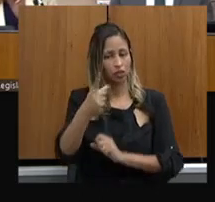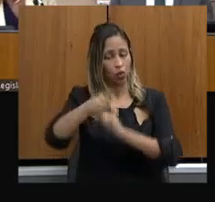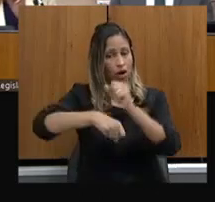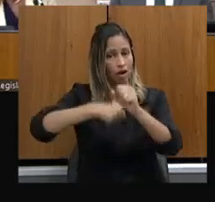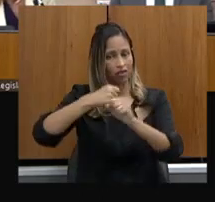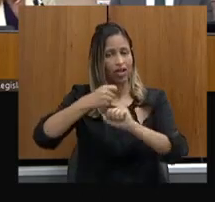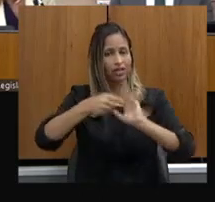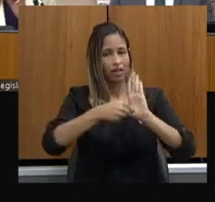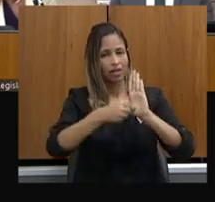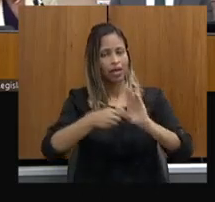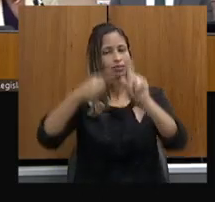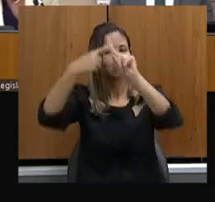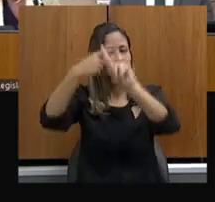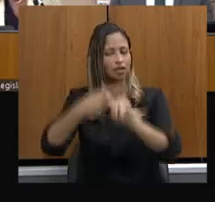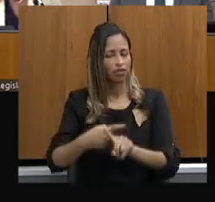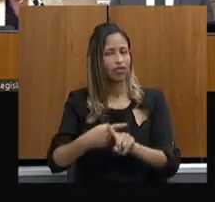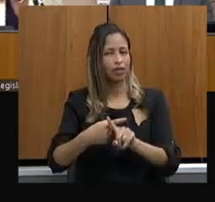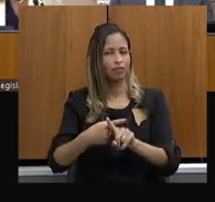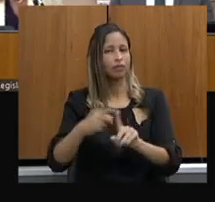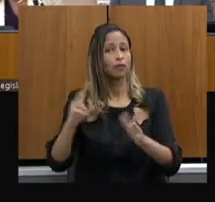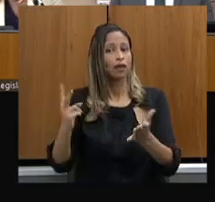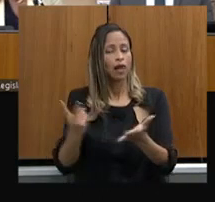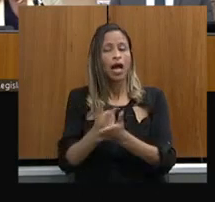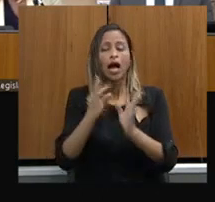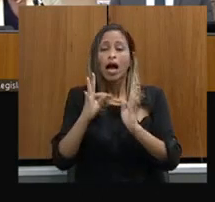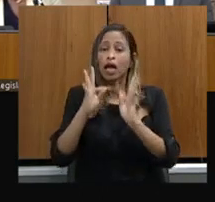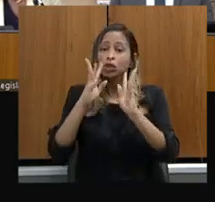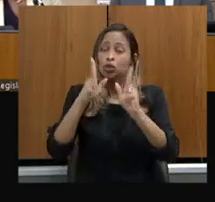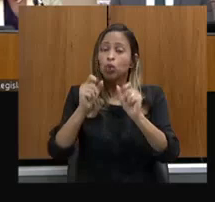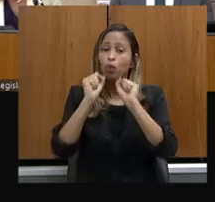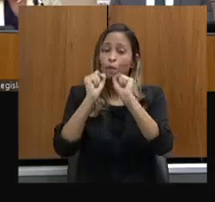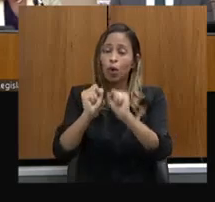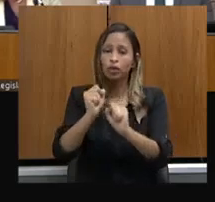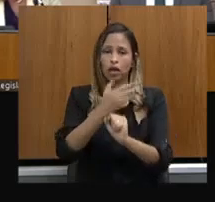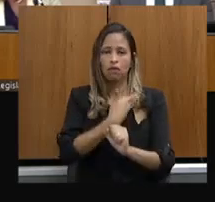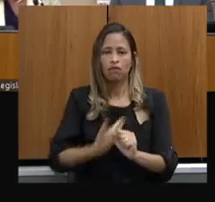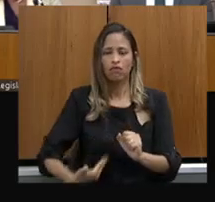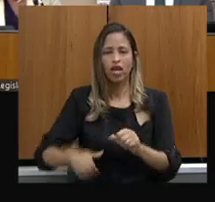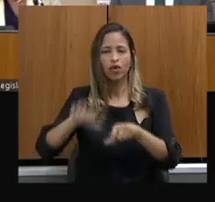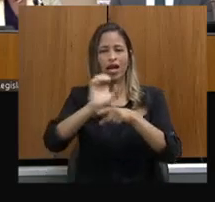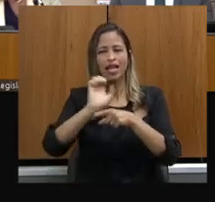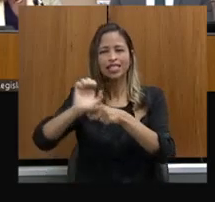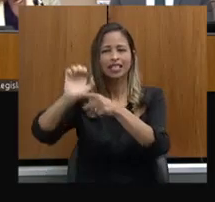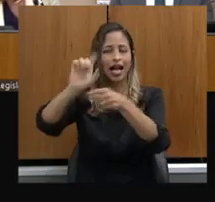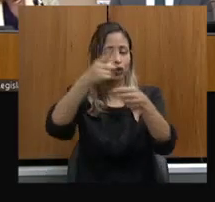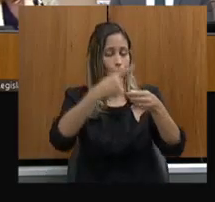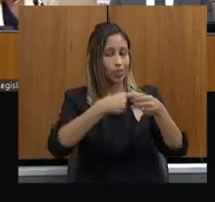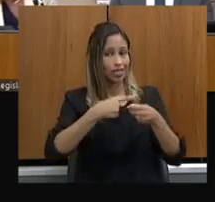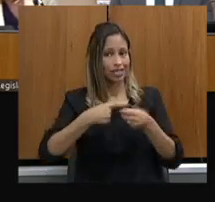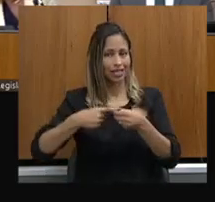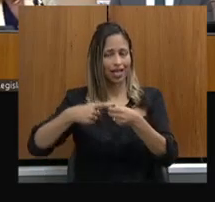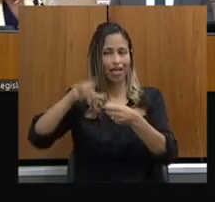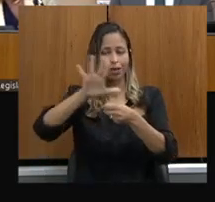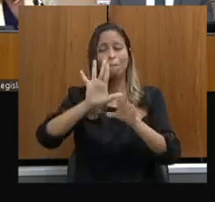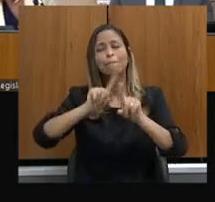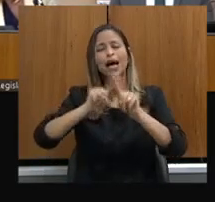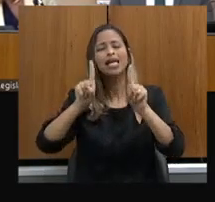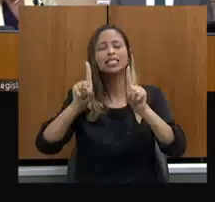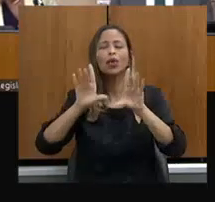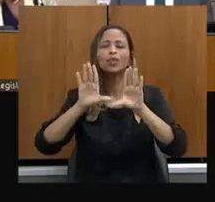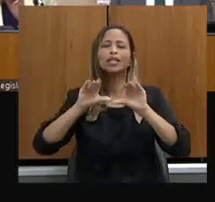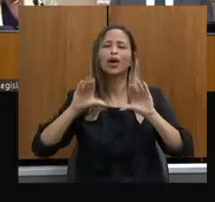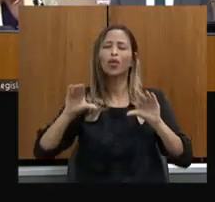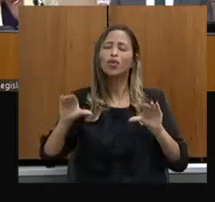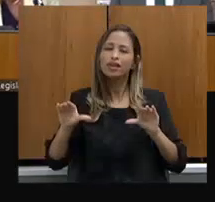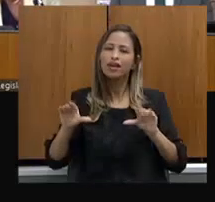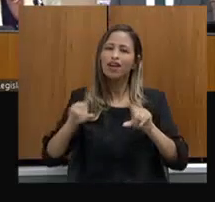tem representado Um Desafio enorme aos a todo o poder público aos Estados aos municípios mas eu fico tranquila em falar